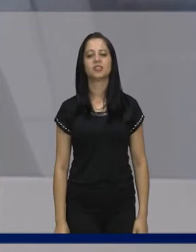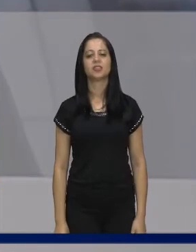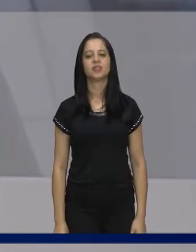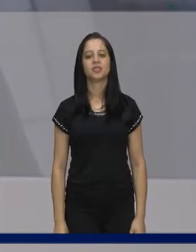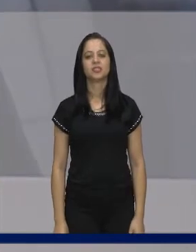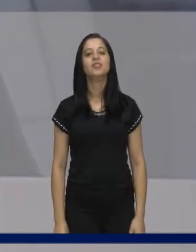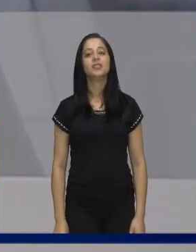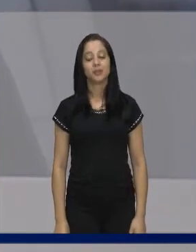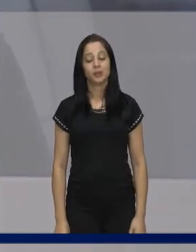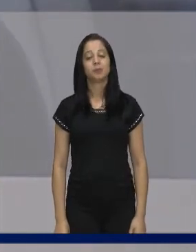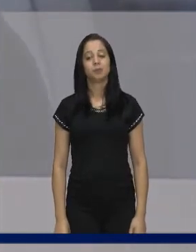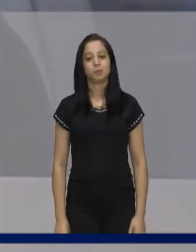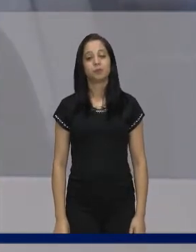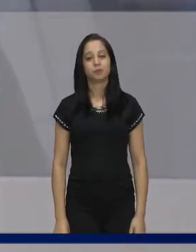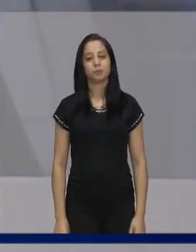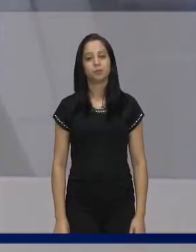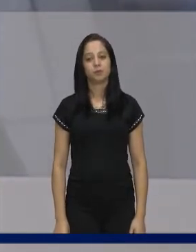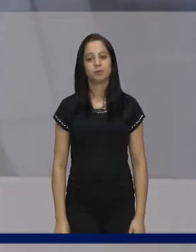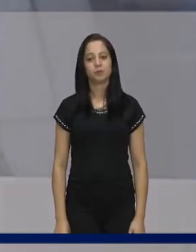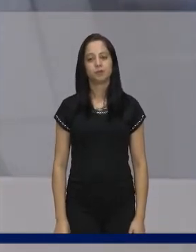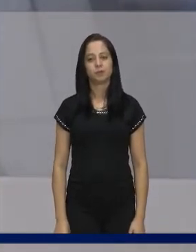muito família, que é o